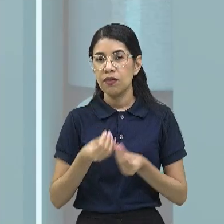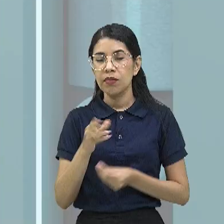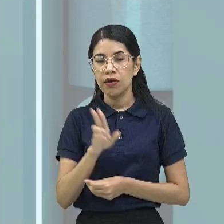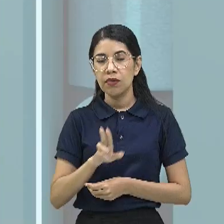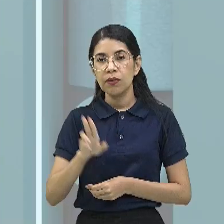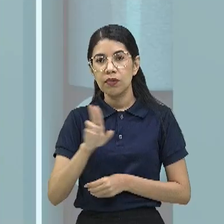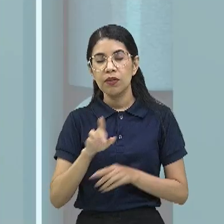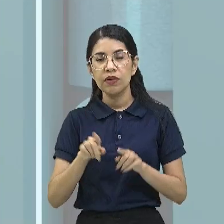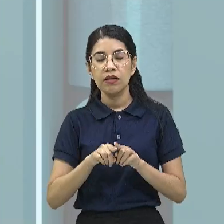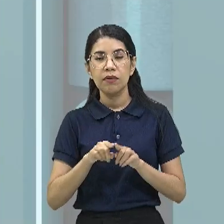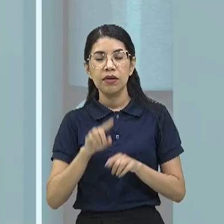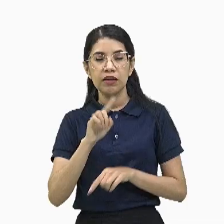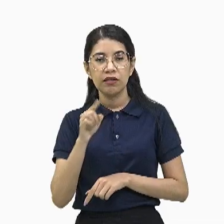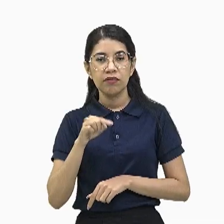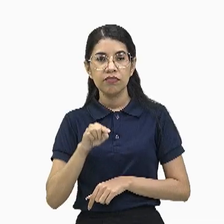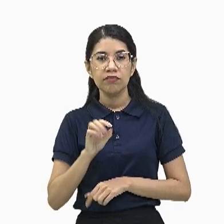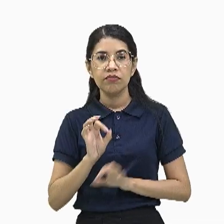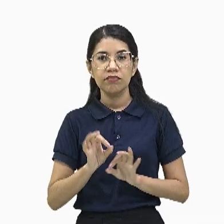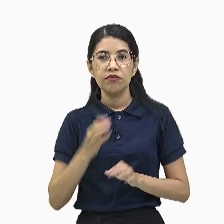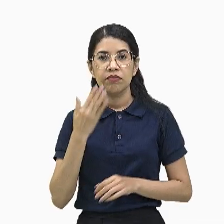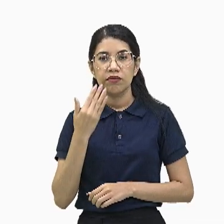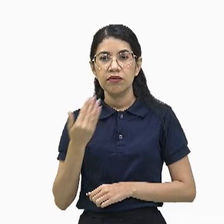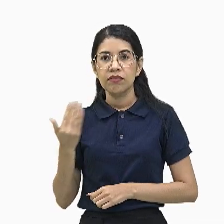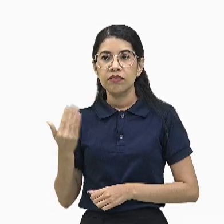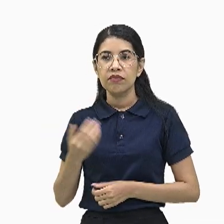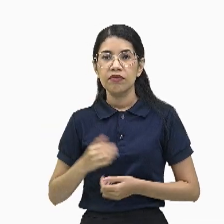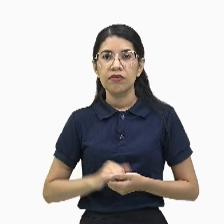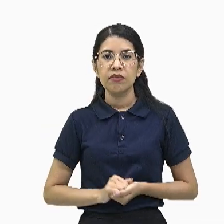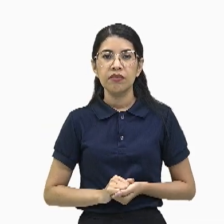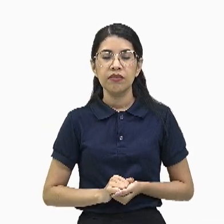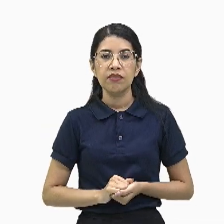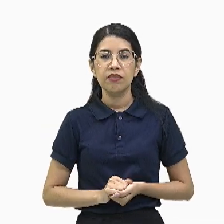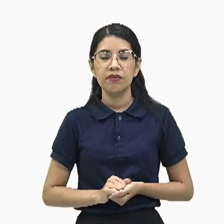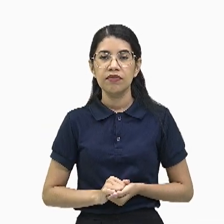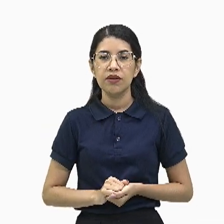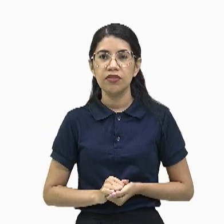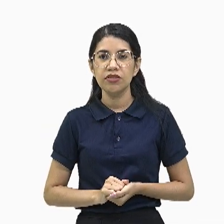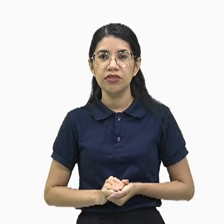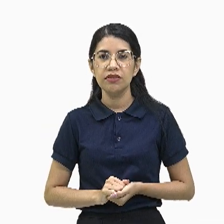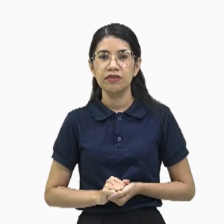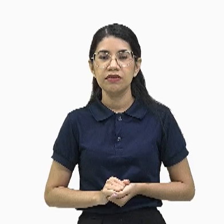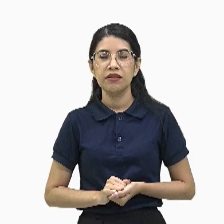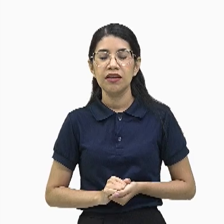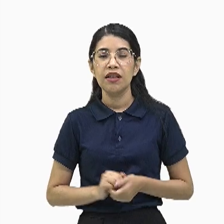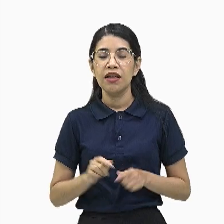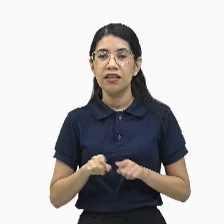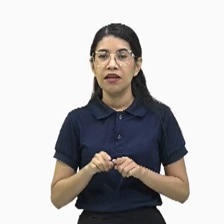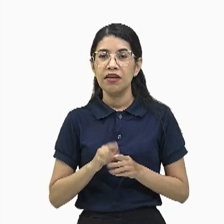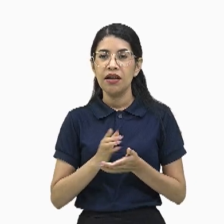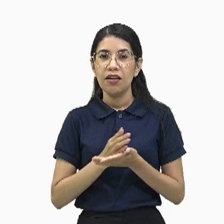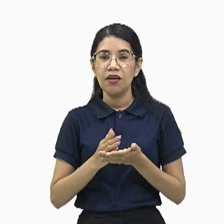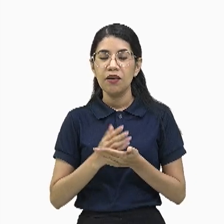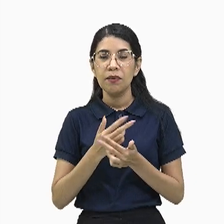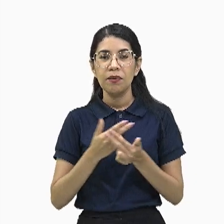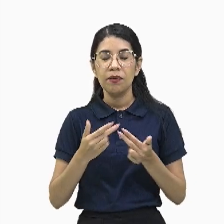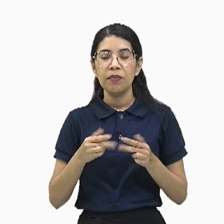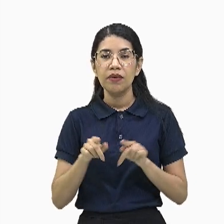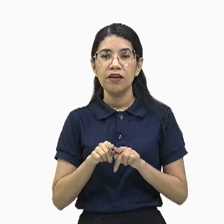a forma interrogativa aqui. Vamos lá. Aqui eu tenho alguns pedidos, né? Então, requests